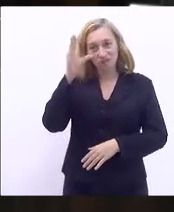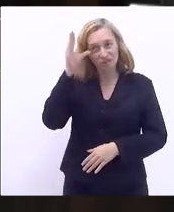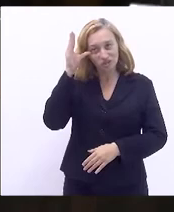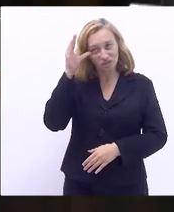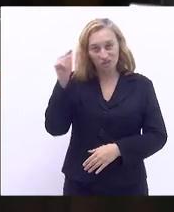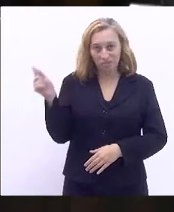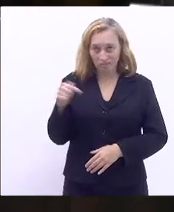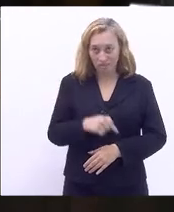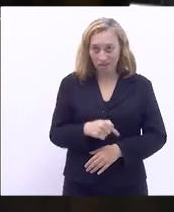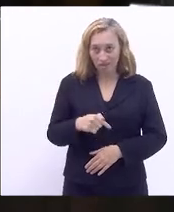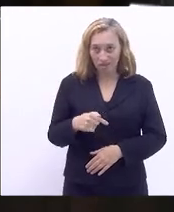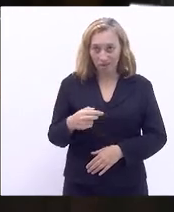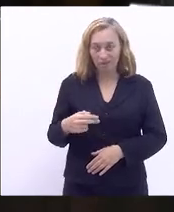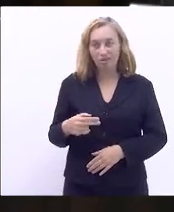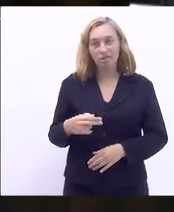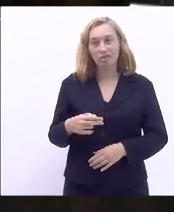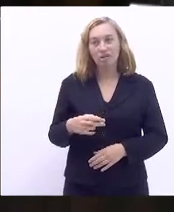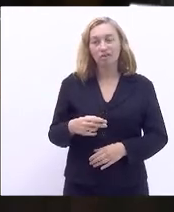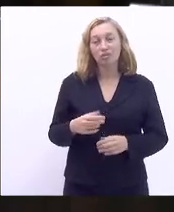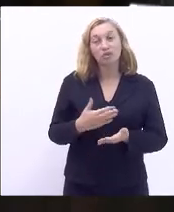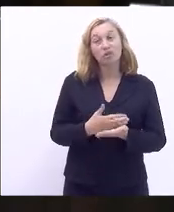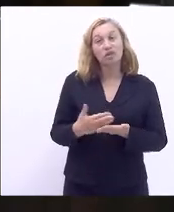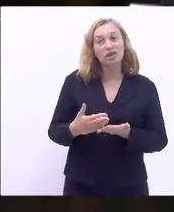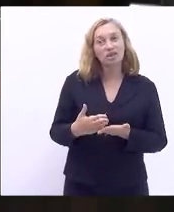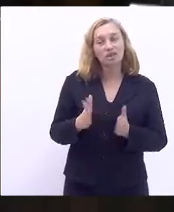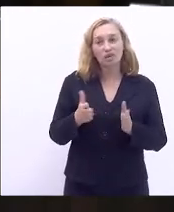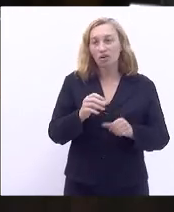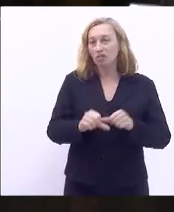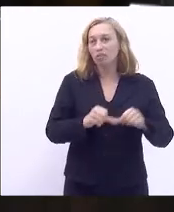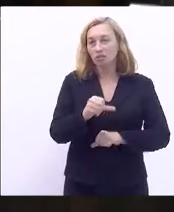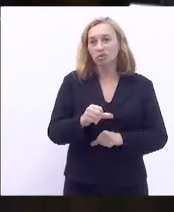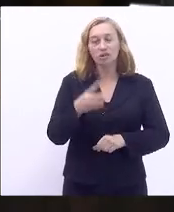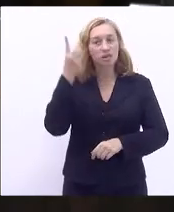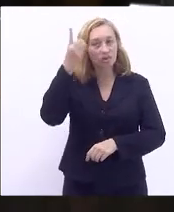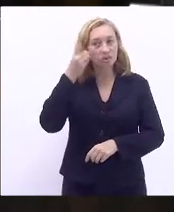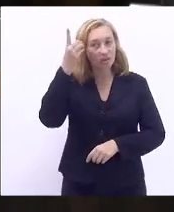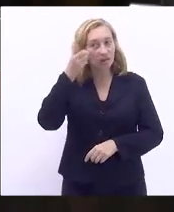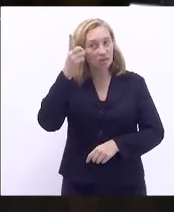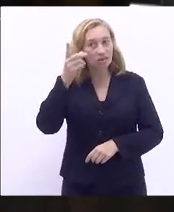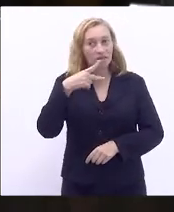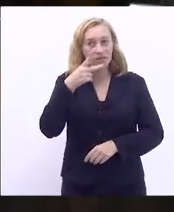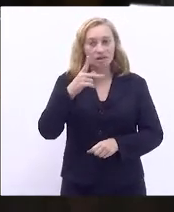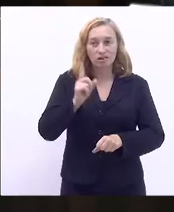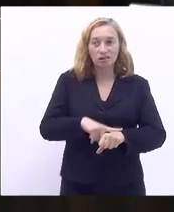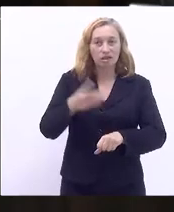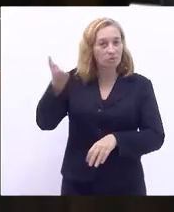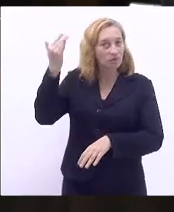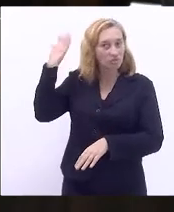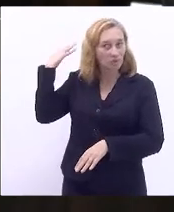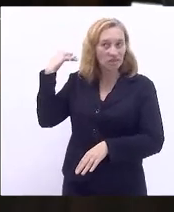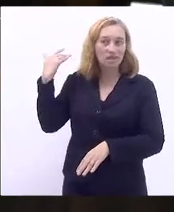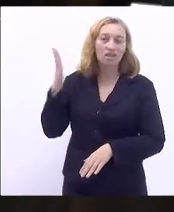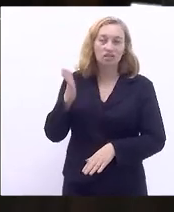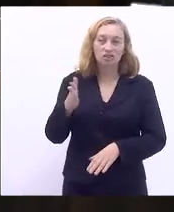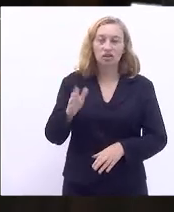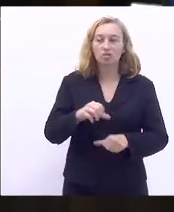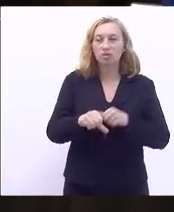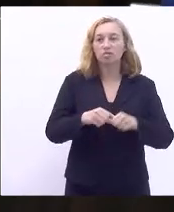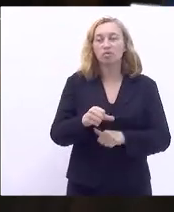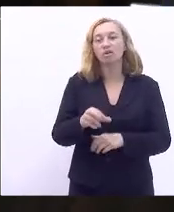chineses. Mas foi na construção, já não é mais assim. A deputada Lucinha estava falando de um tempo que já mudou muito. A gente respeita ela,